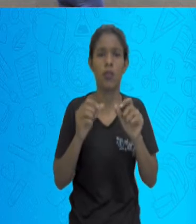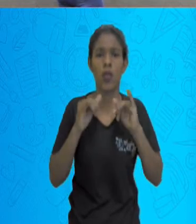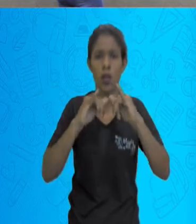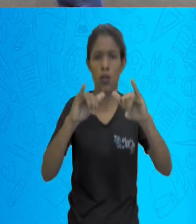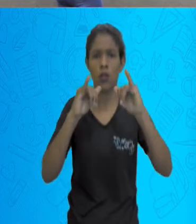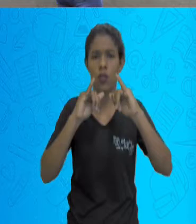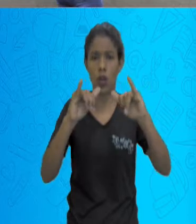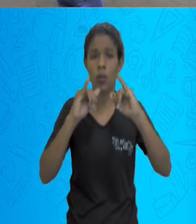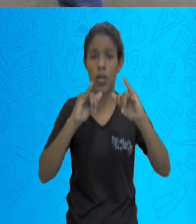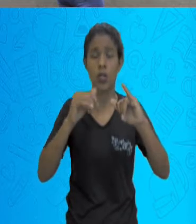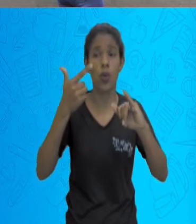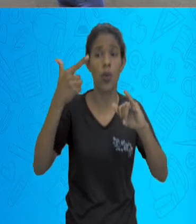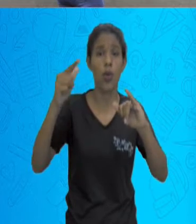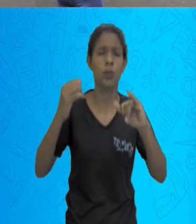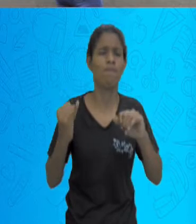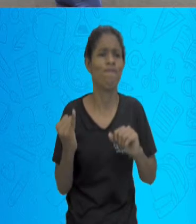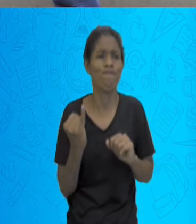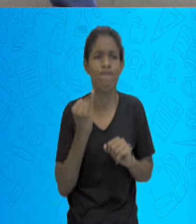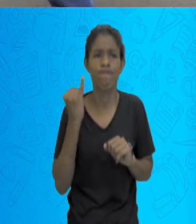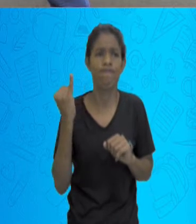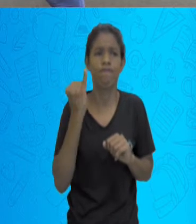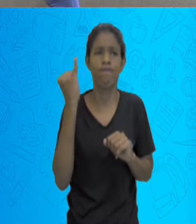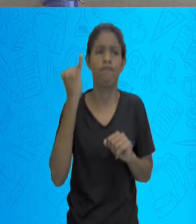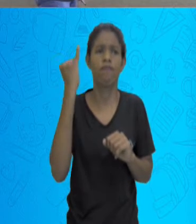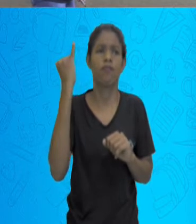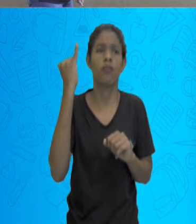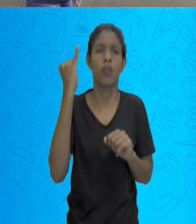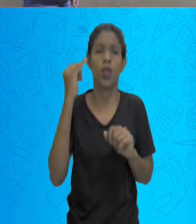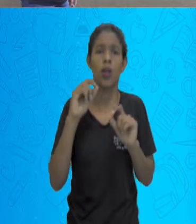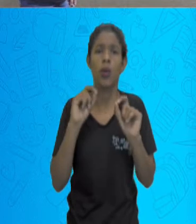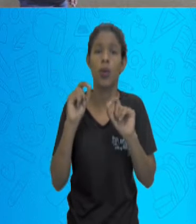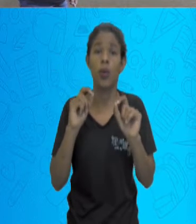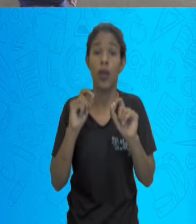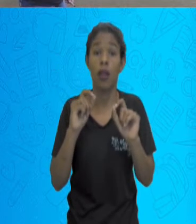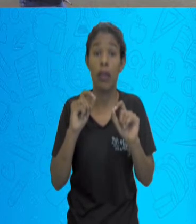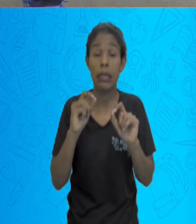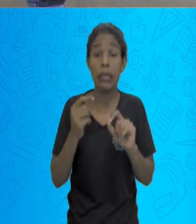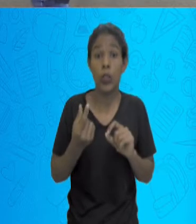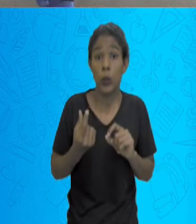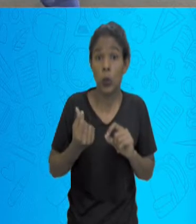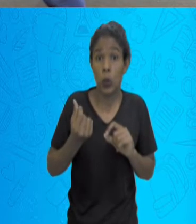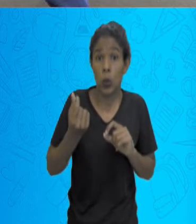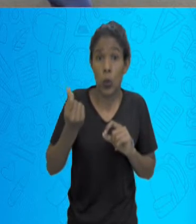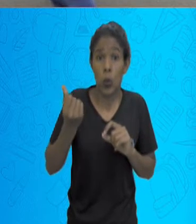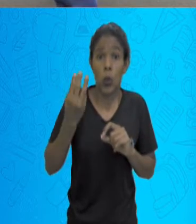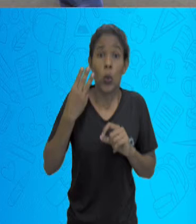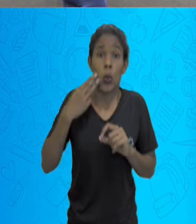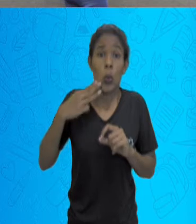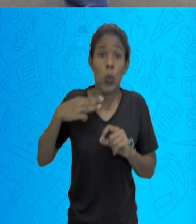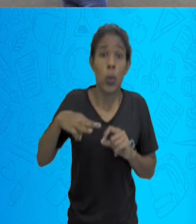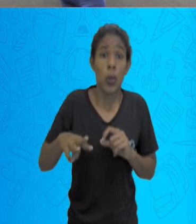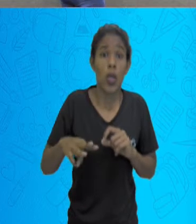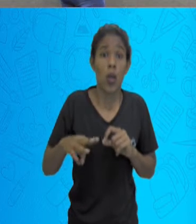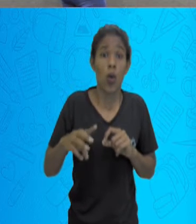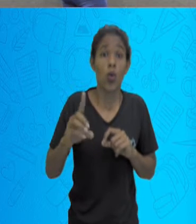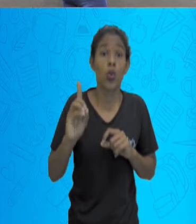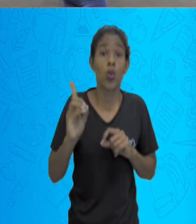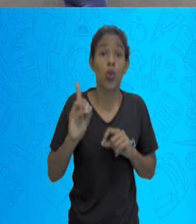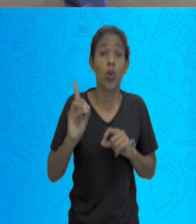Ele está baseado em milhões de dólares, certo? Então, veja,